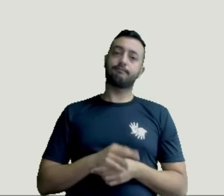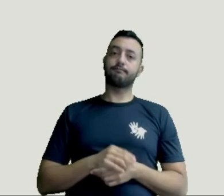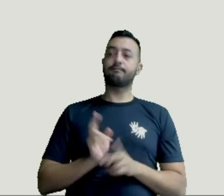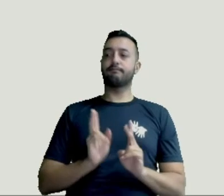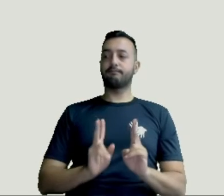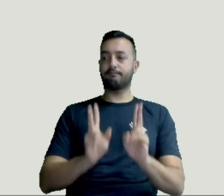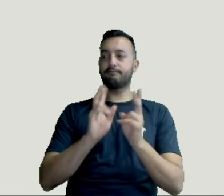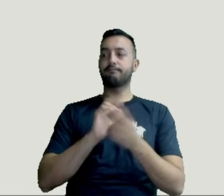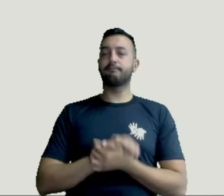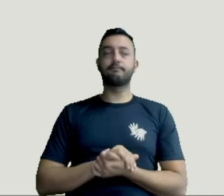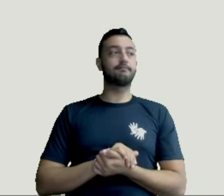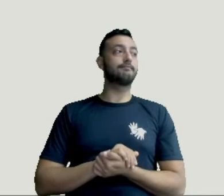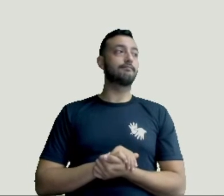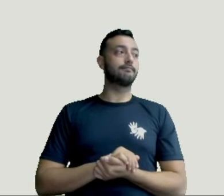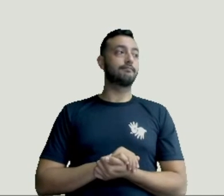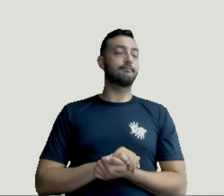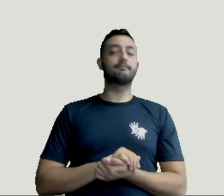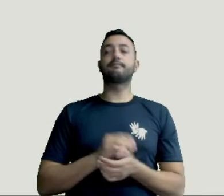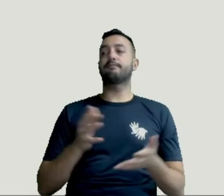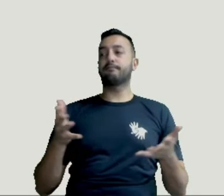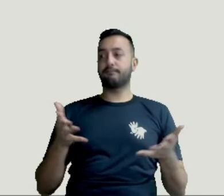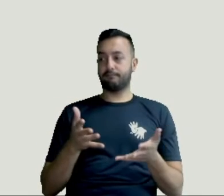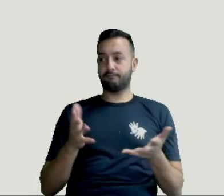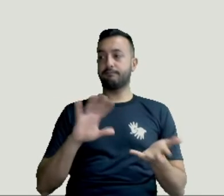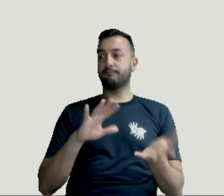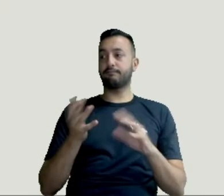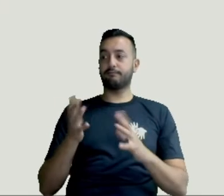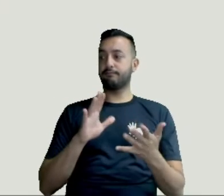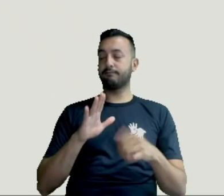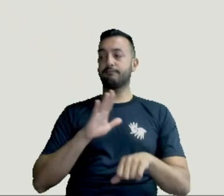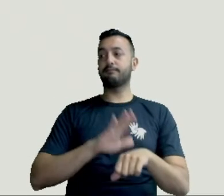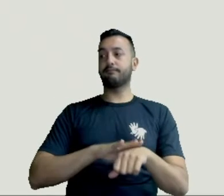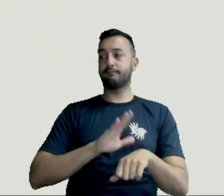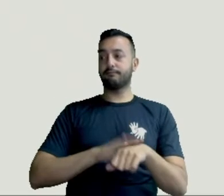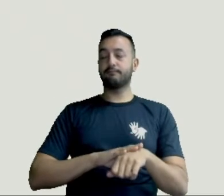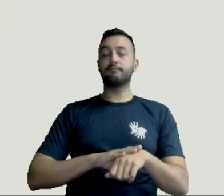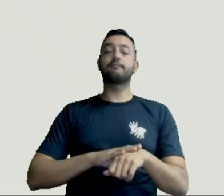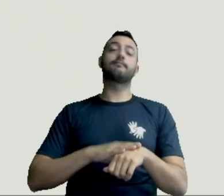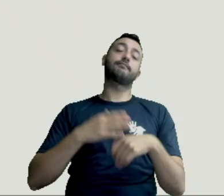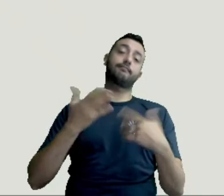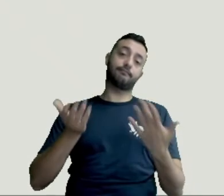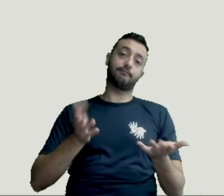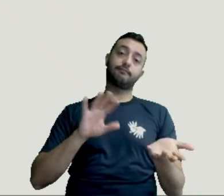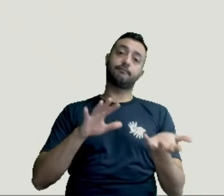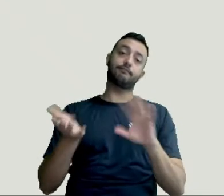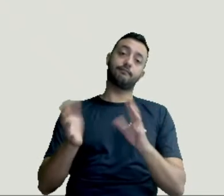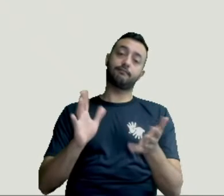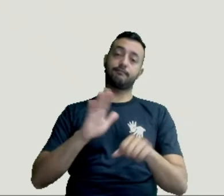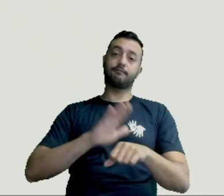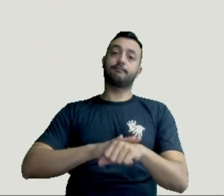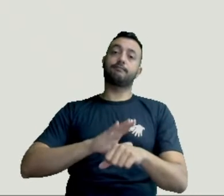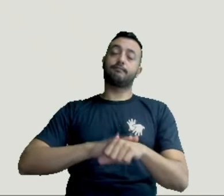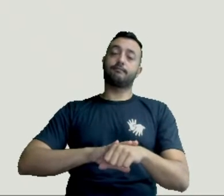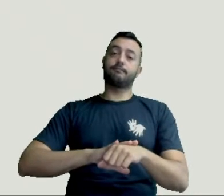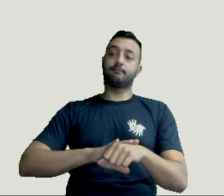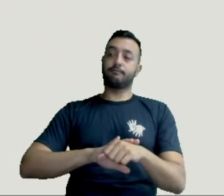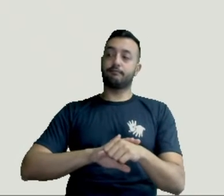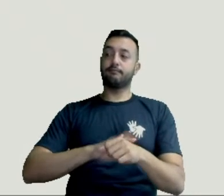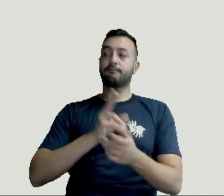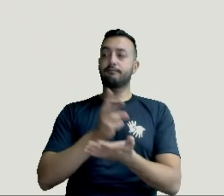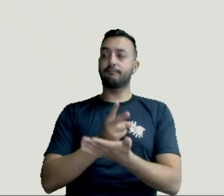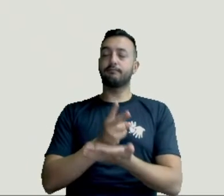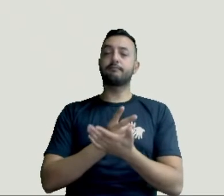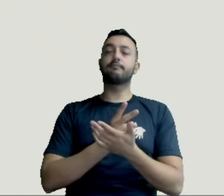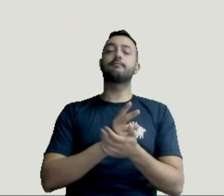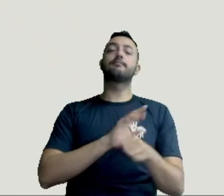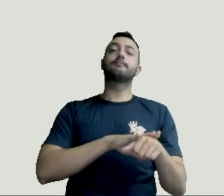Vamos prosseguir. E agora com variação de tempo. Gente, a variação de tempo é sempre